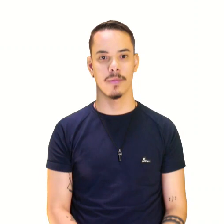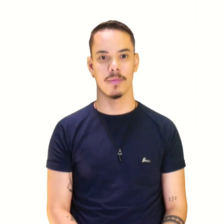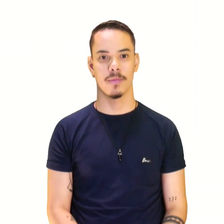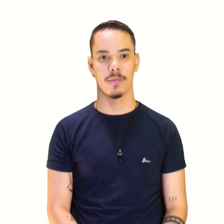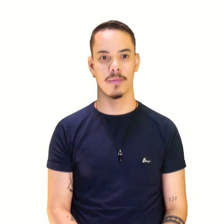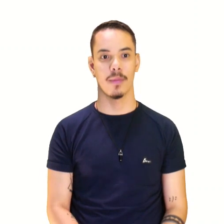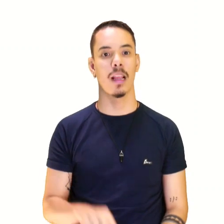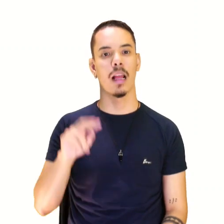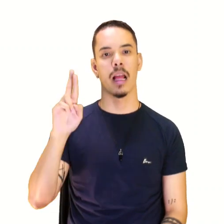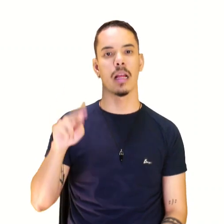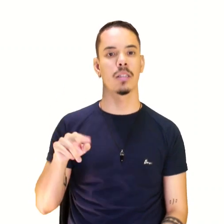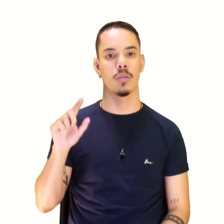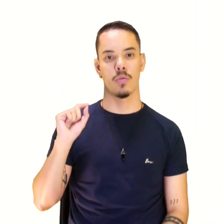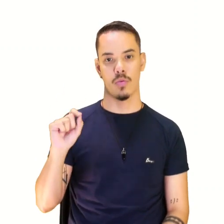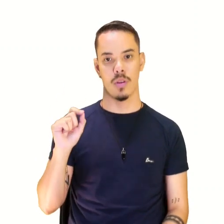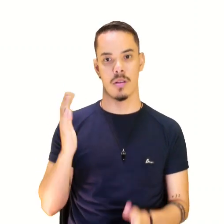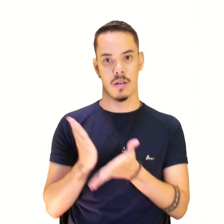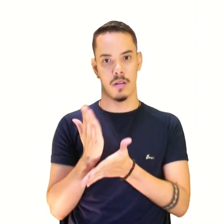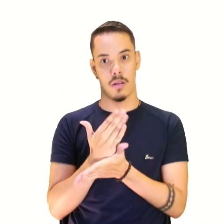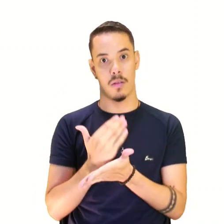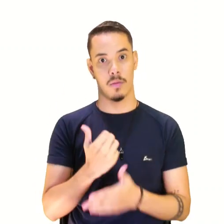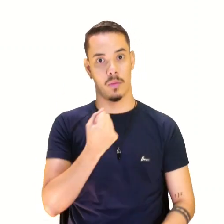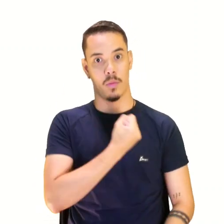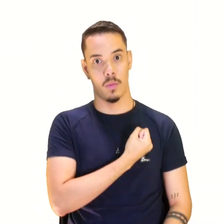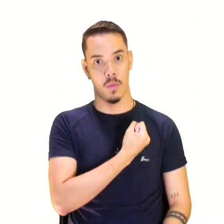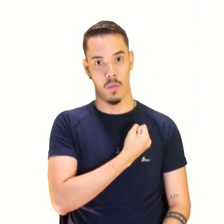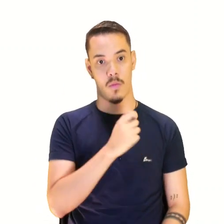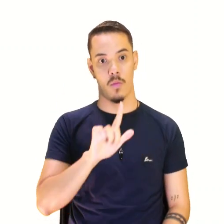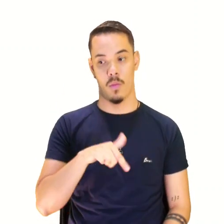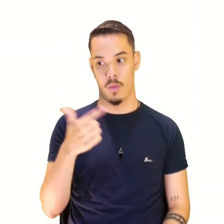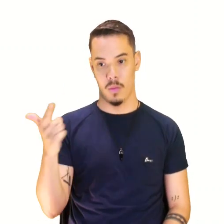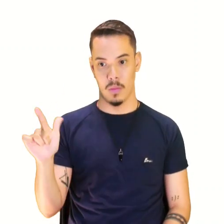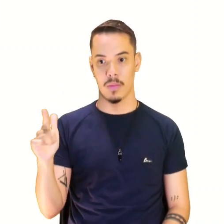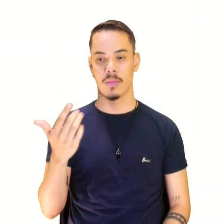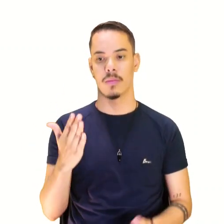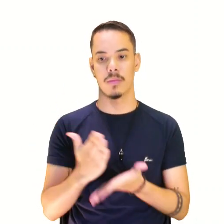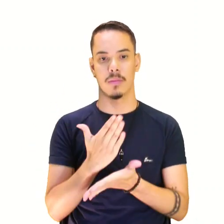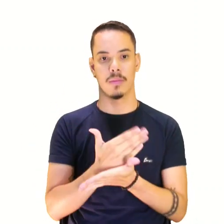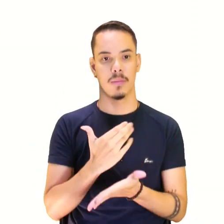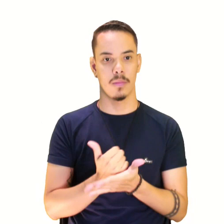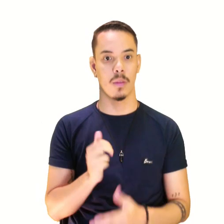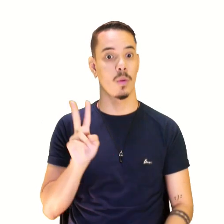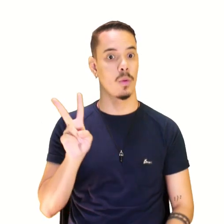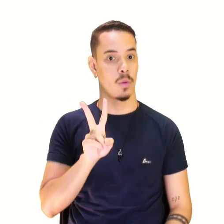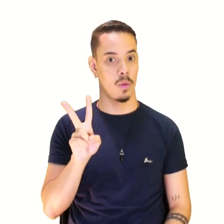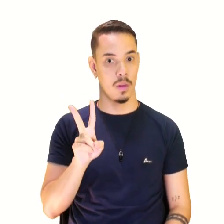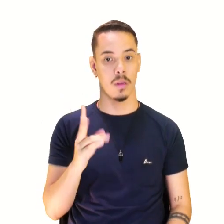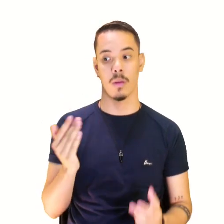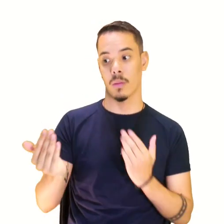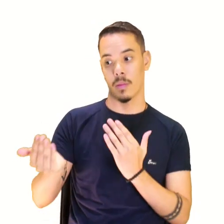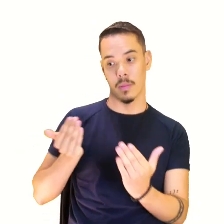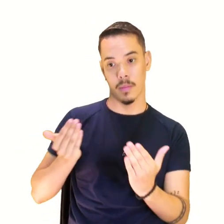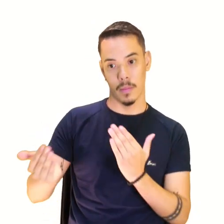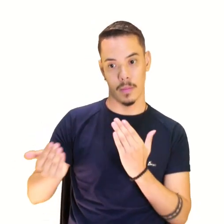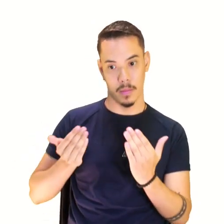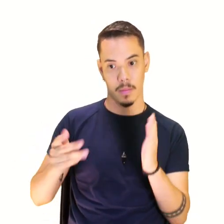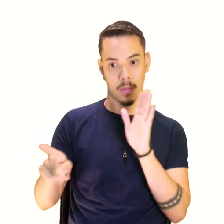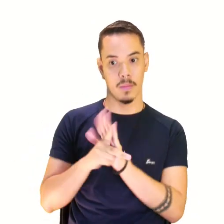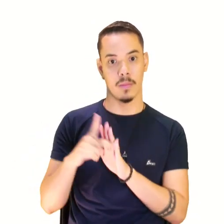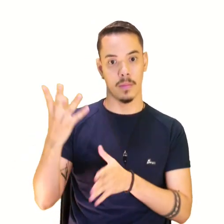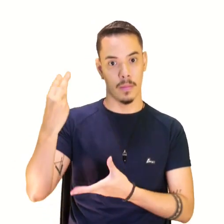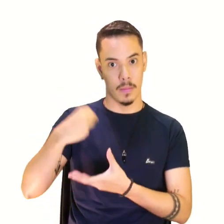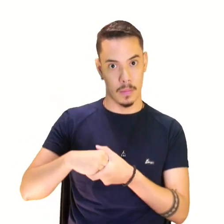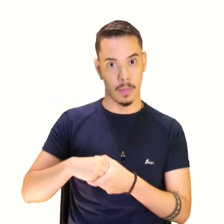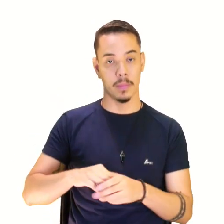A razão é o que mesmo? É uma divisão de um número por outro. Ou seja, a divisão entre duas grandezas, a comparação de duas